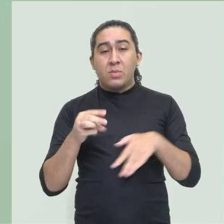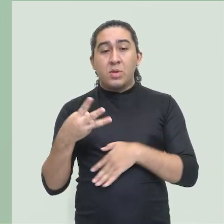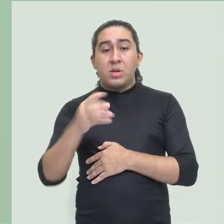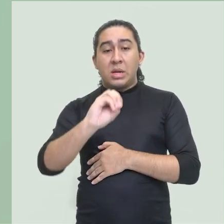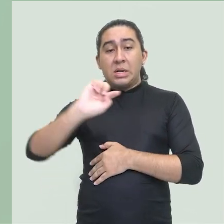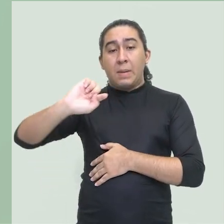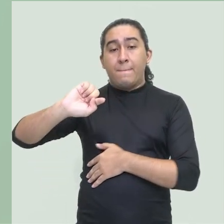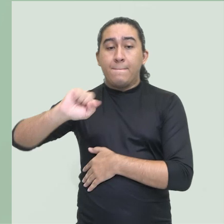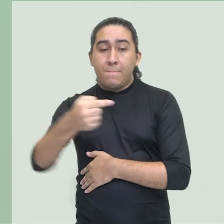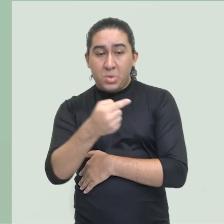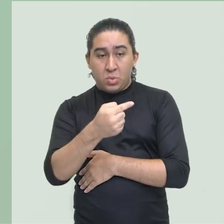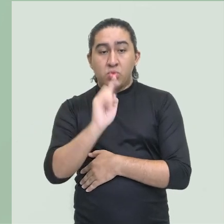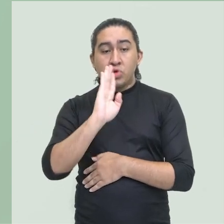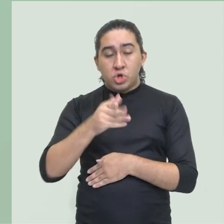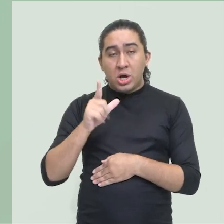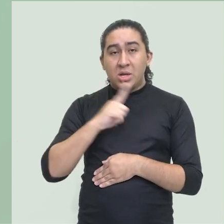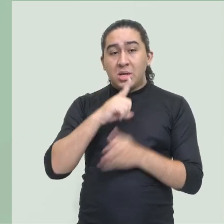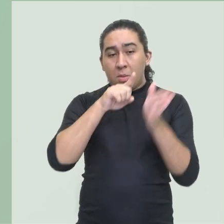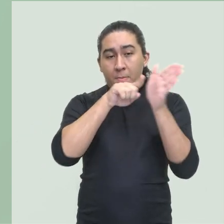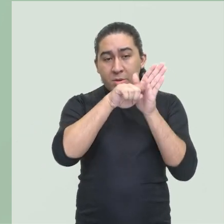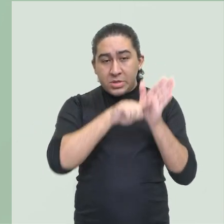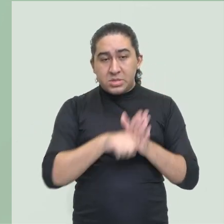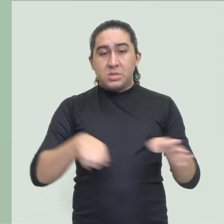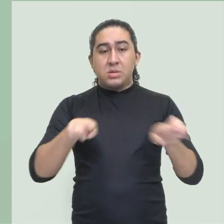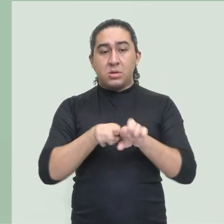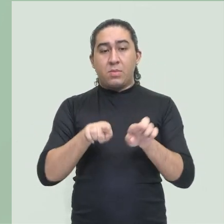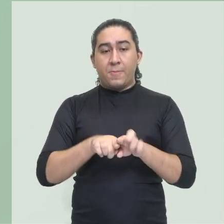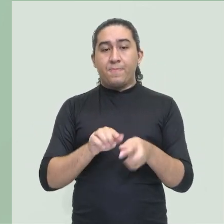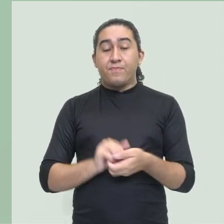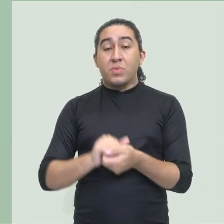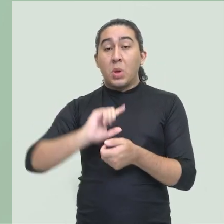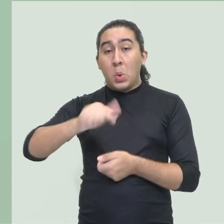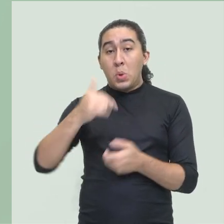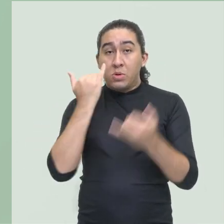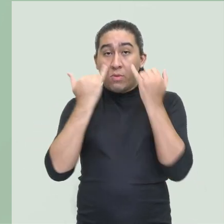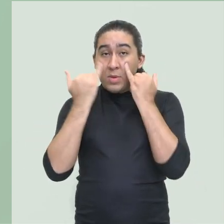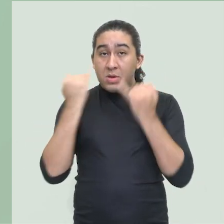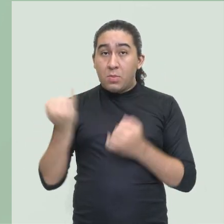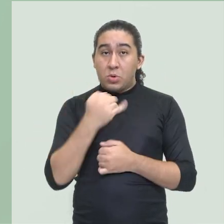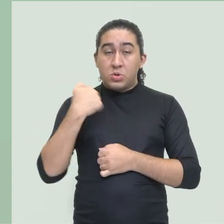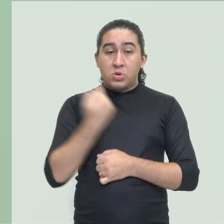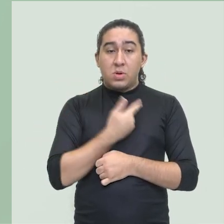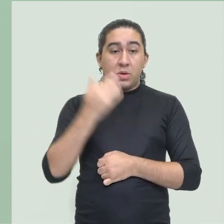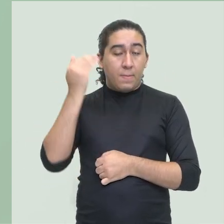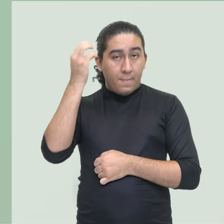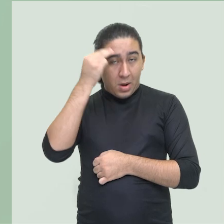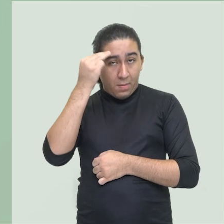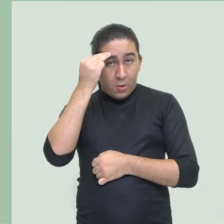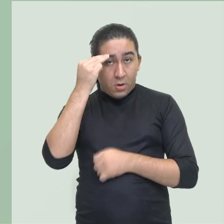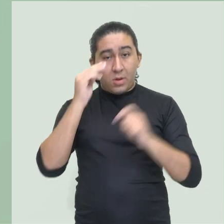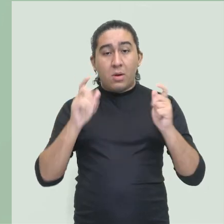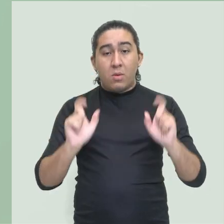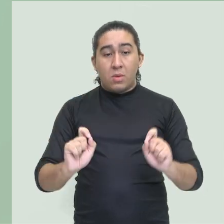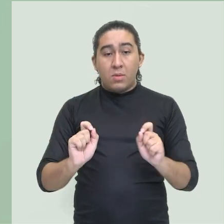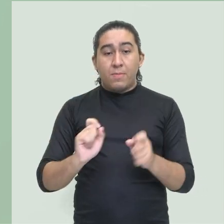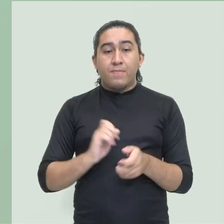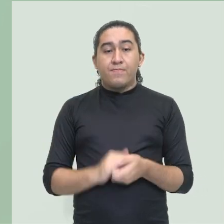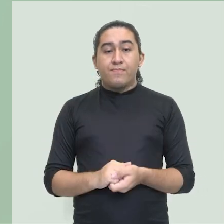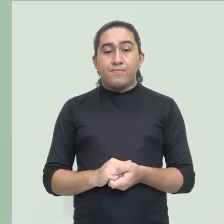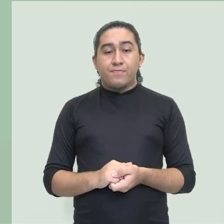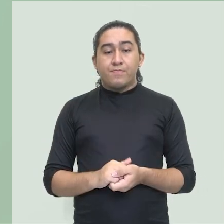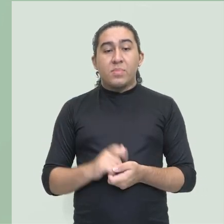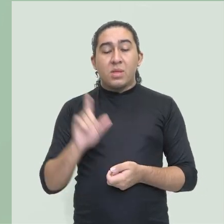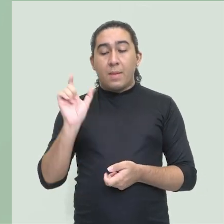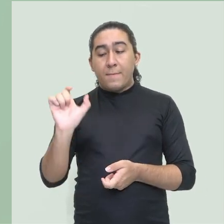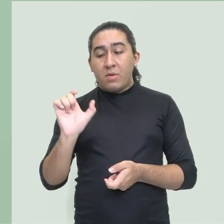mil espécies já catalogadas. E outra informação importante para a gente frisar aqui nesse gráfico é a